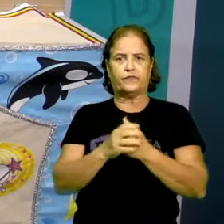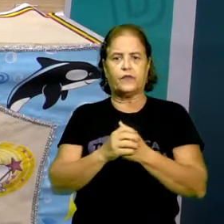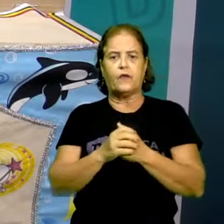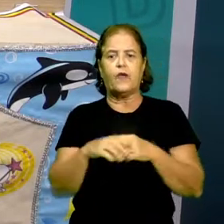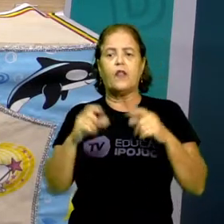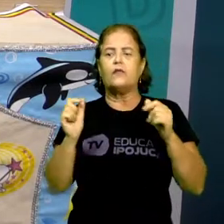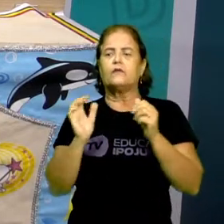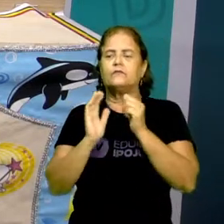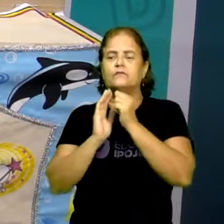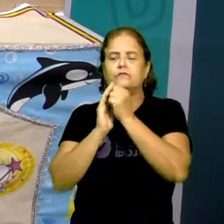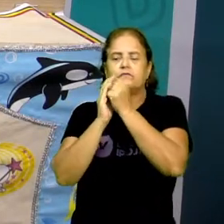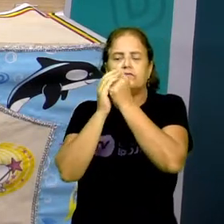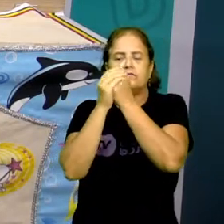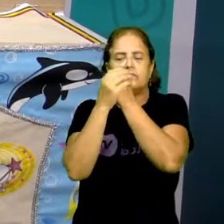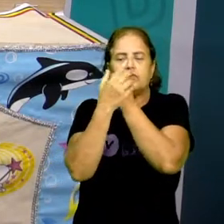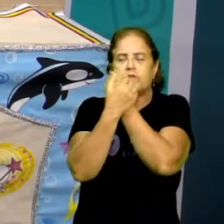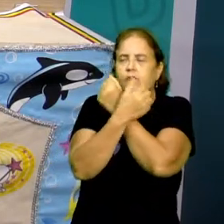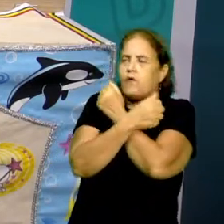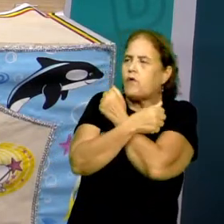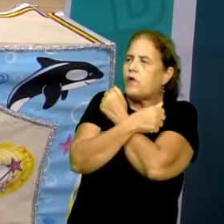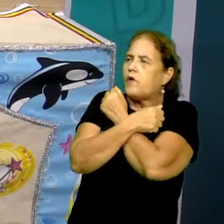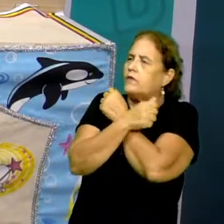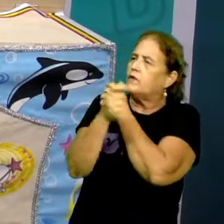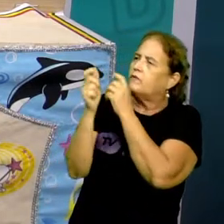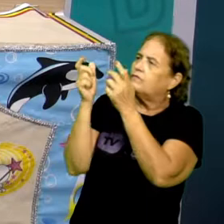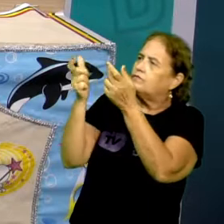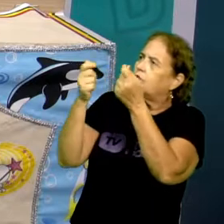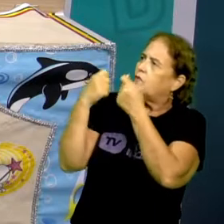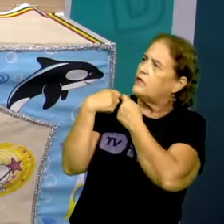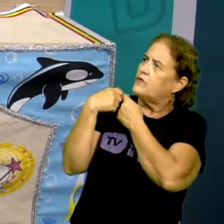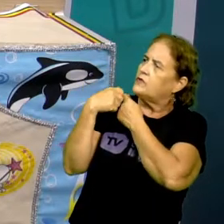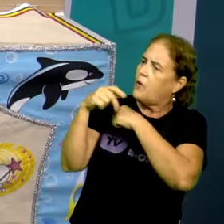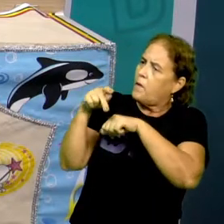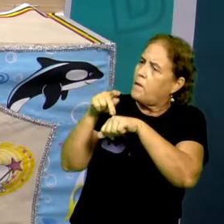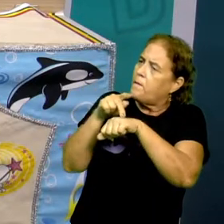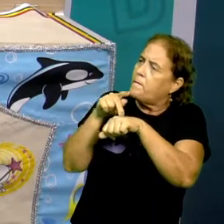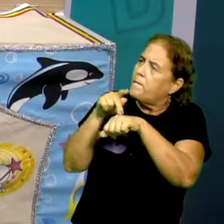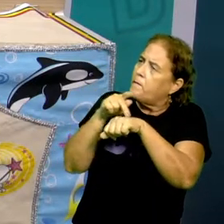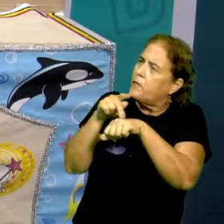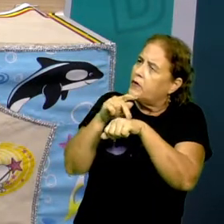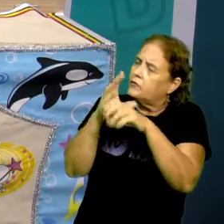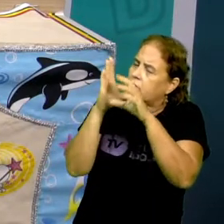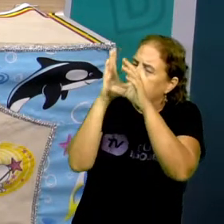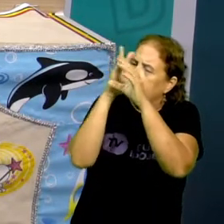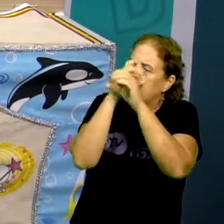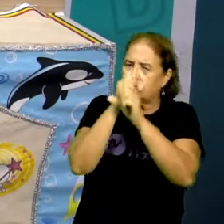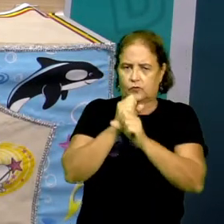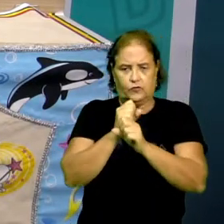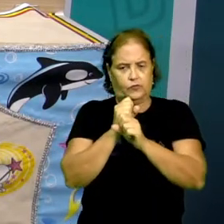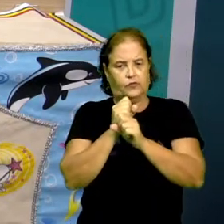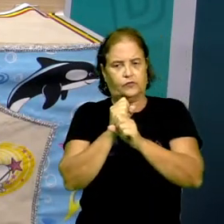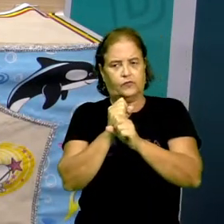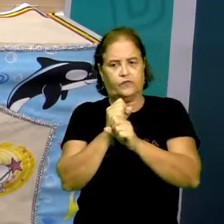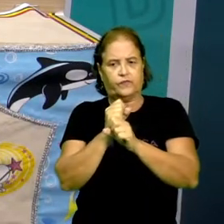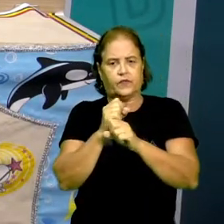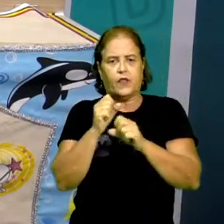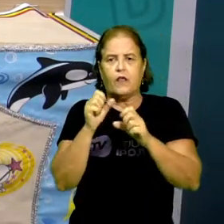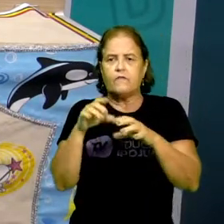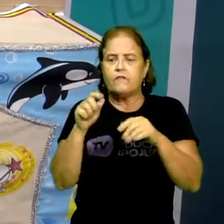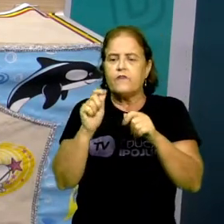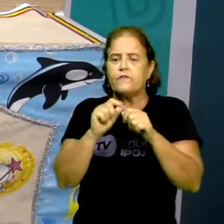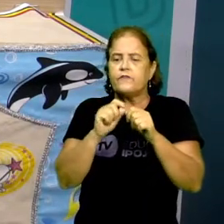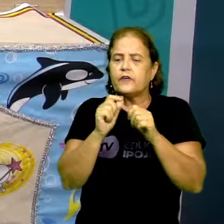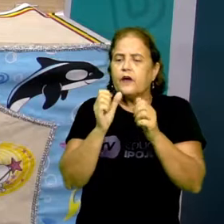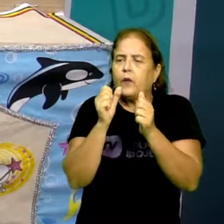mesmo, não. Sol feio, preto, escuro. Num calor desse, enrolada, não. Isso, vai dormir mesmo, não. Vai não. Vai ficar lá